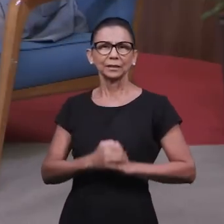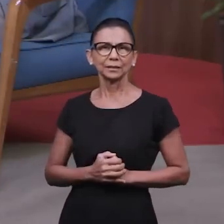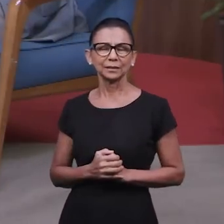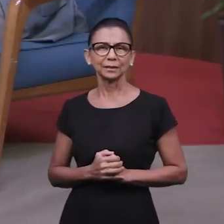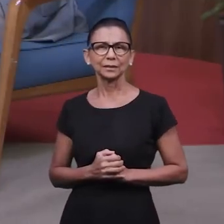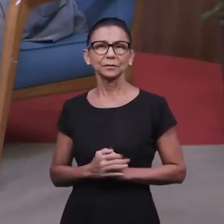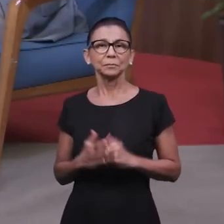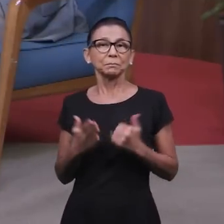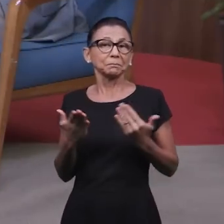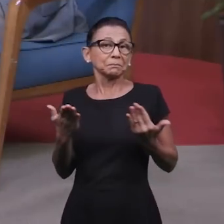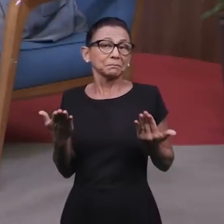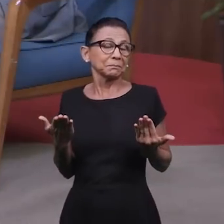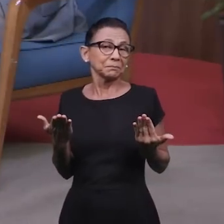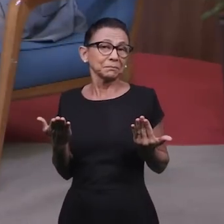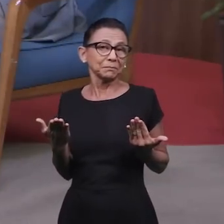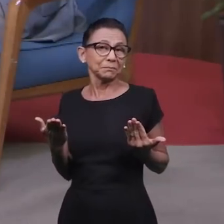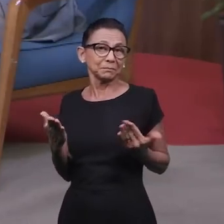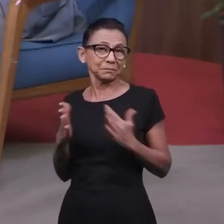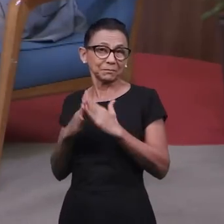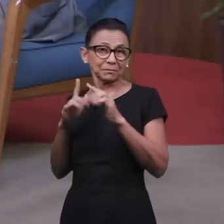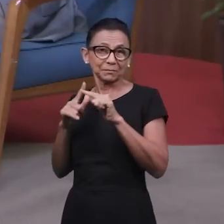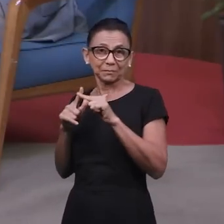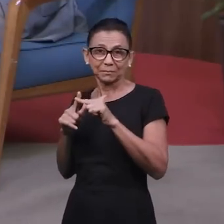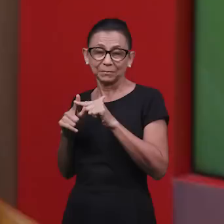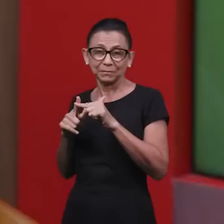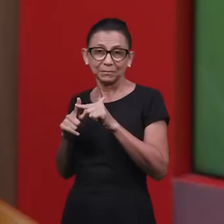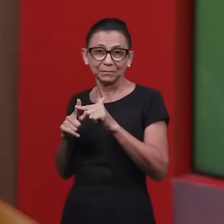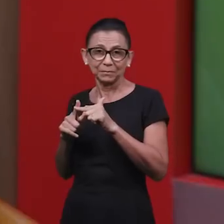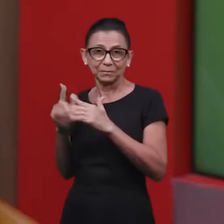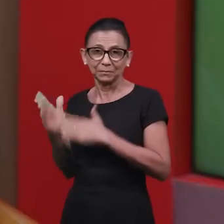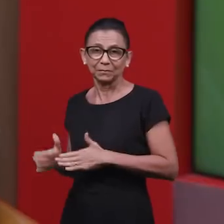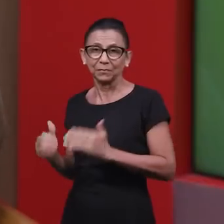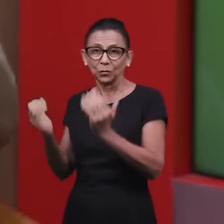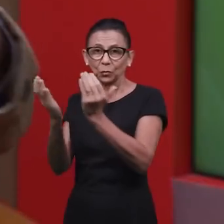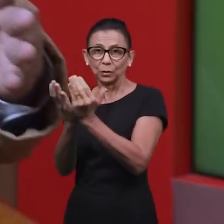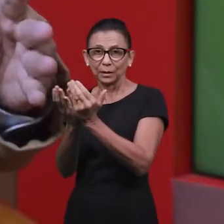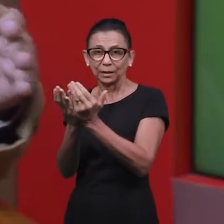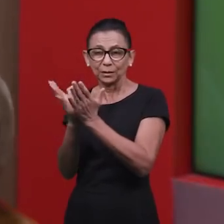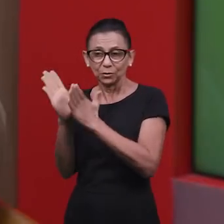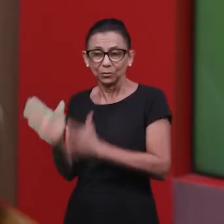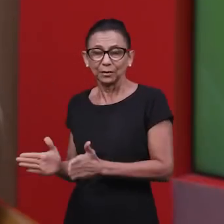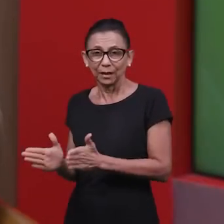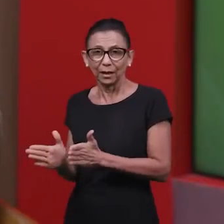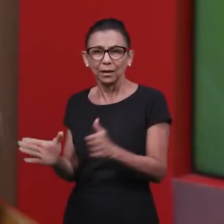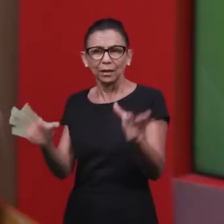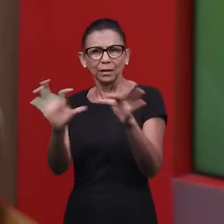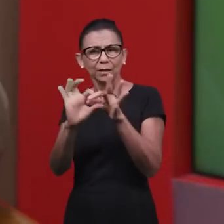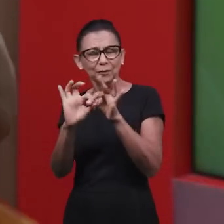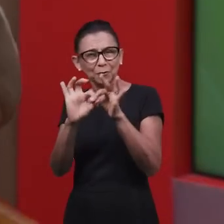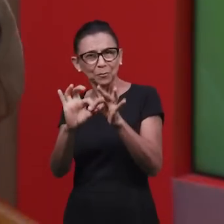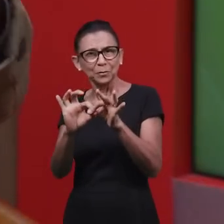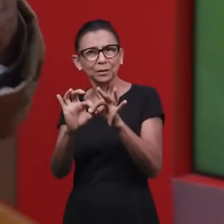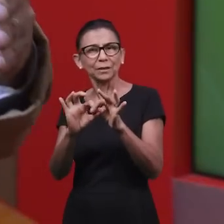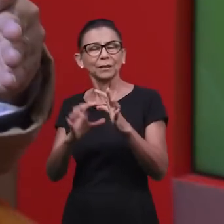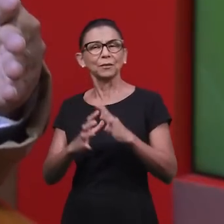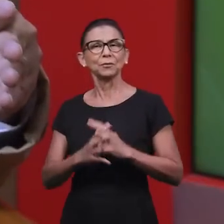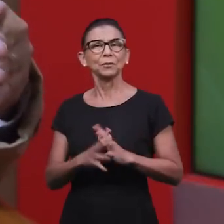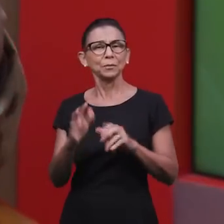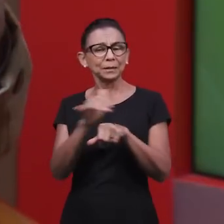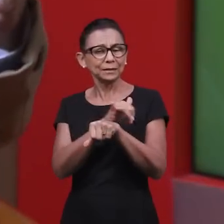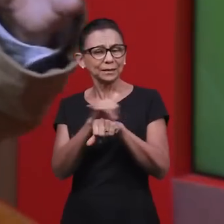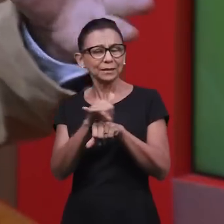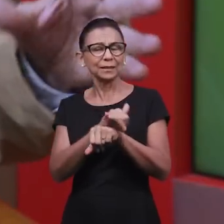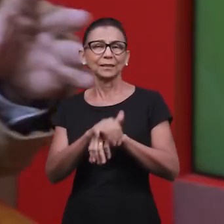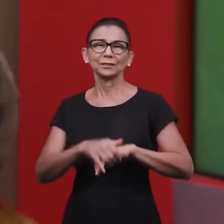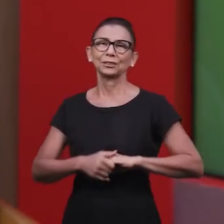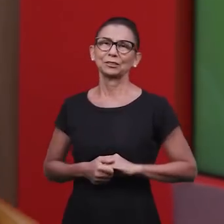aquilo. Então, a comunhão na vida da igreja, do crente, do servo, ela é estratégica. Porque você, na comunhão, você